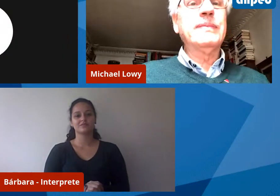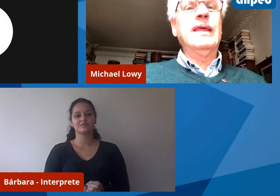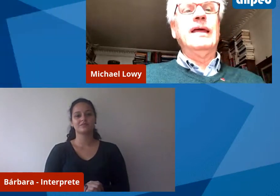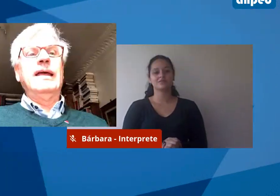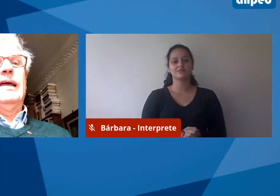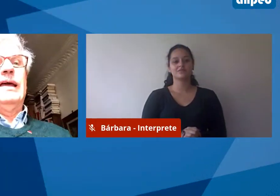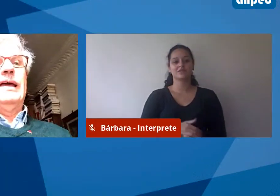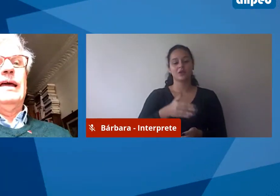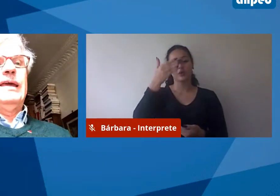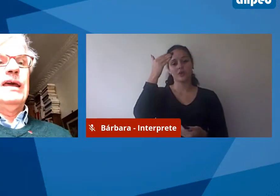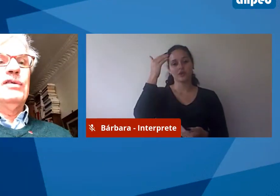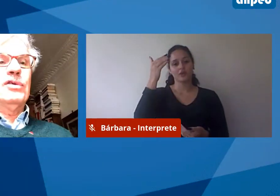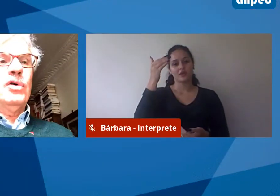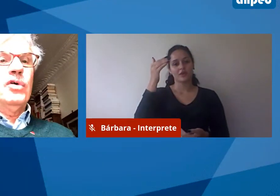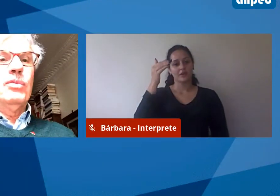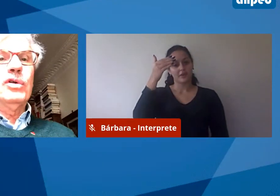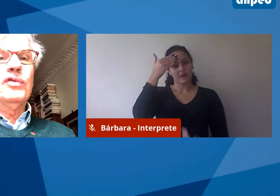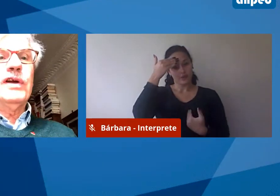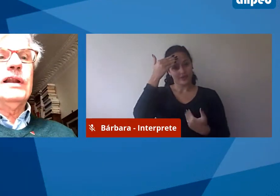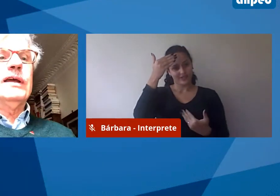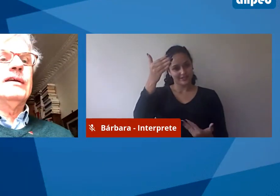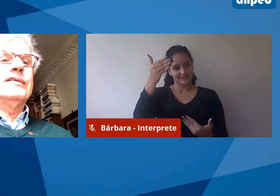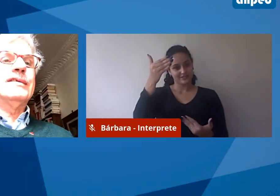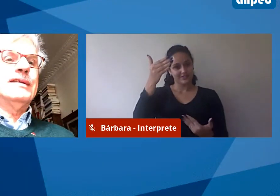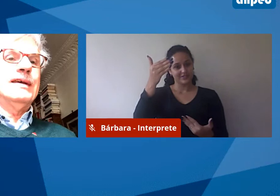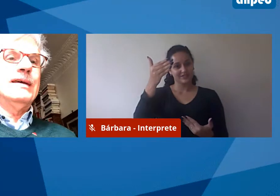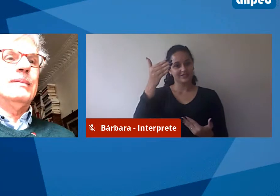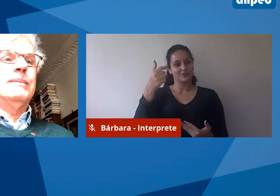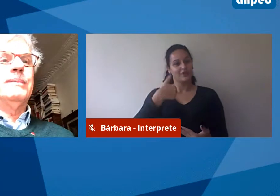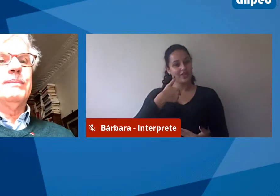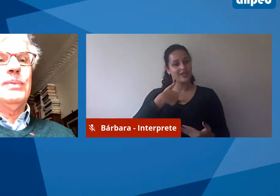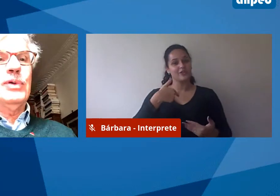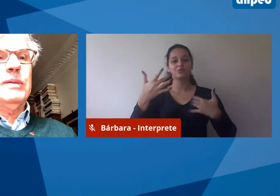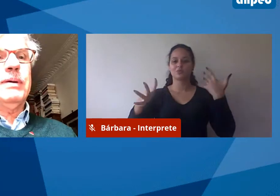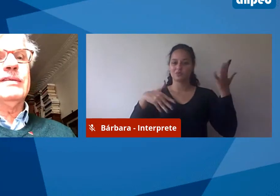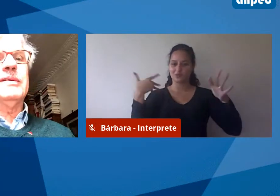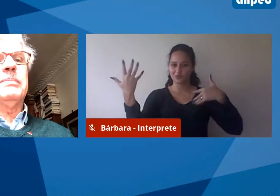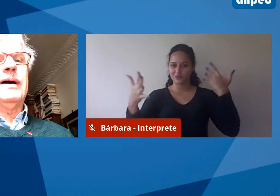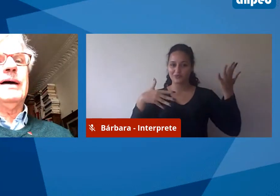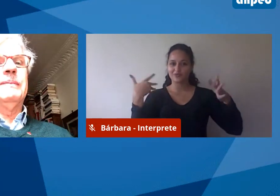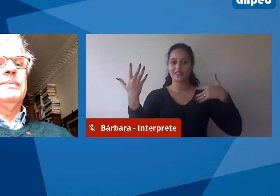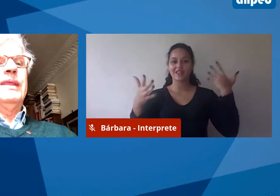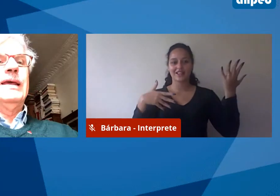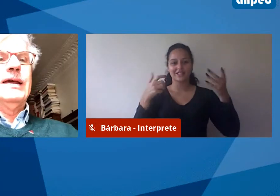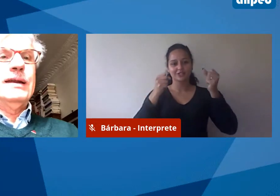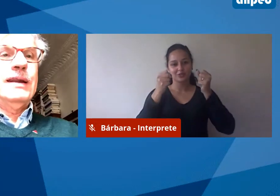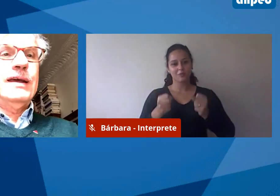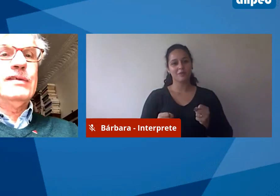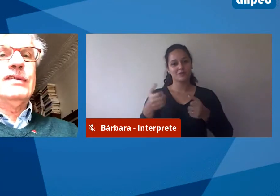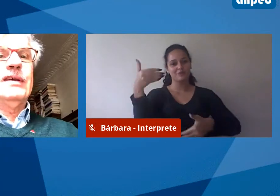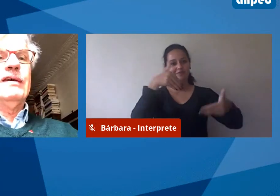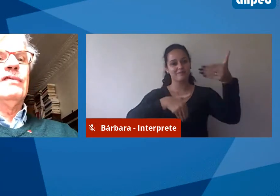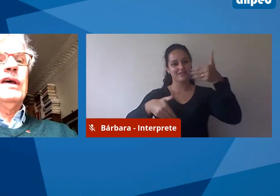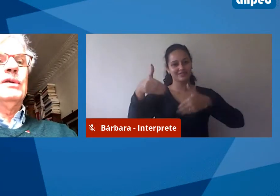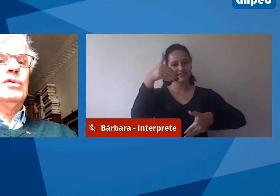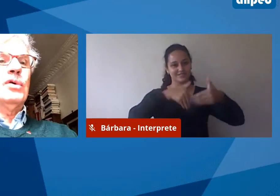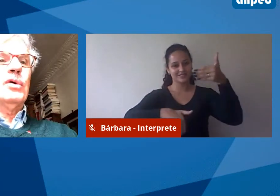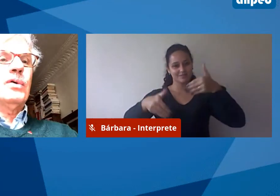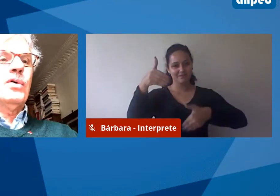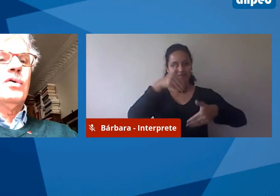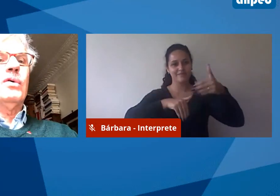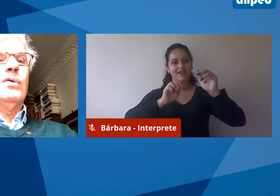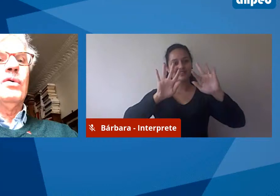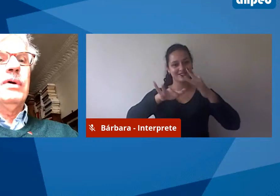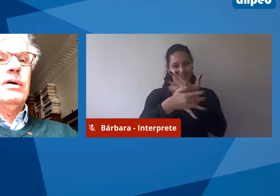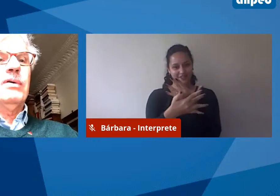convite. E estou muito feliz de poder participar nesse